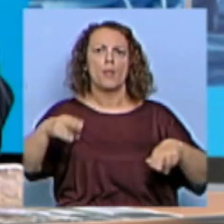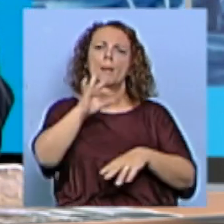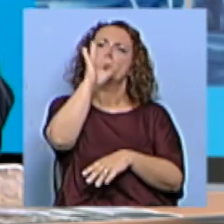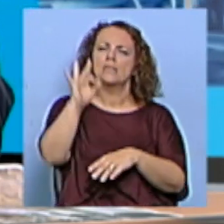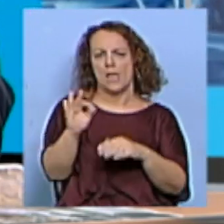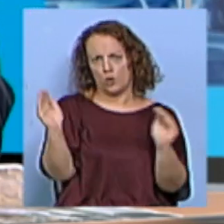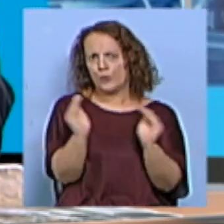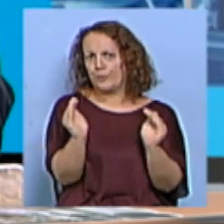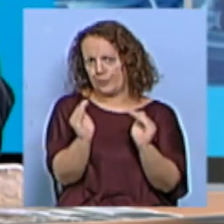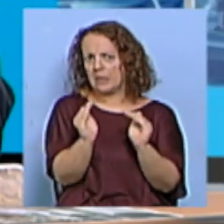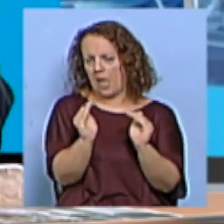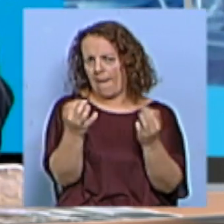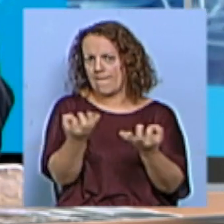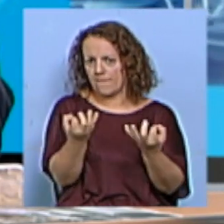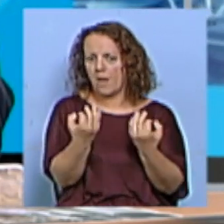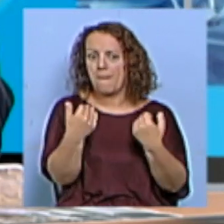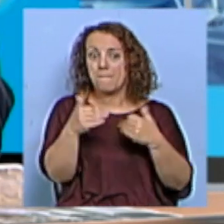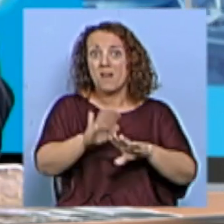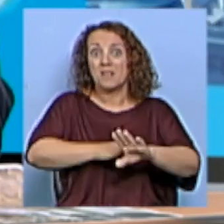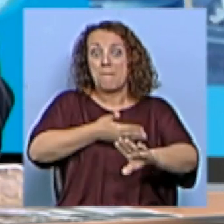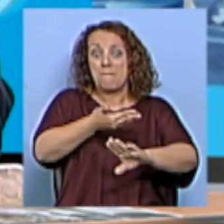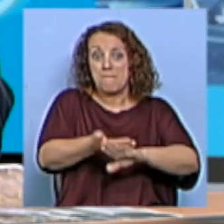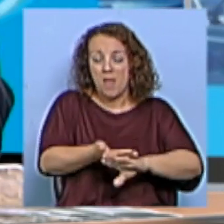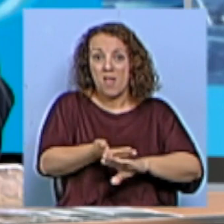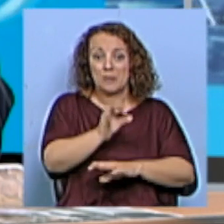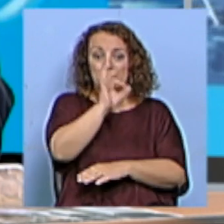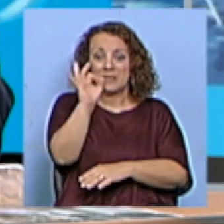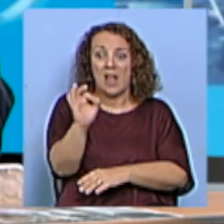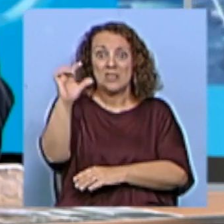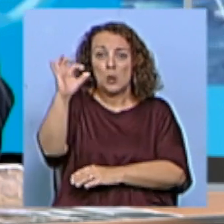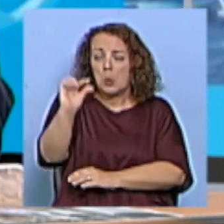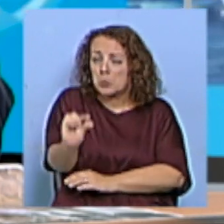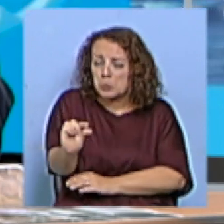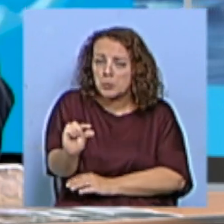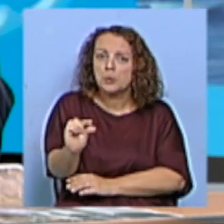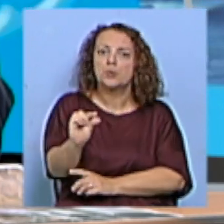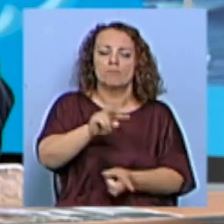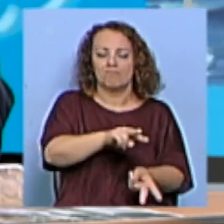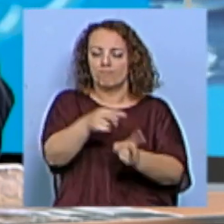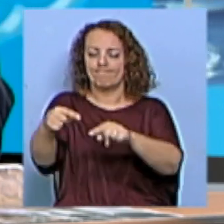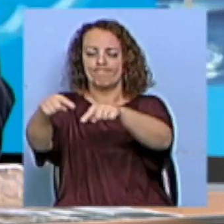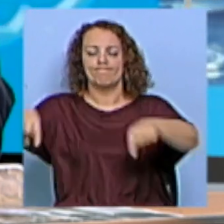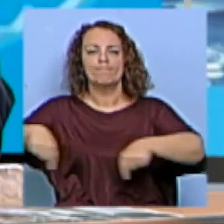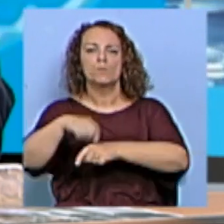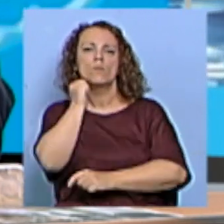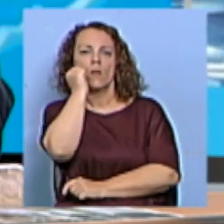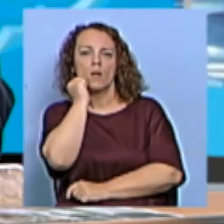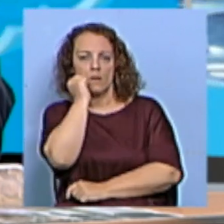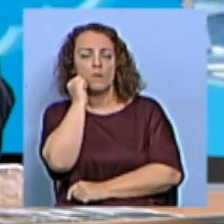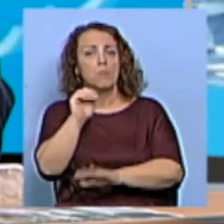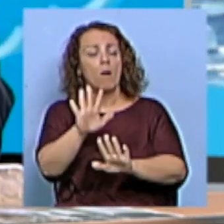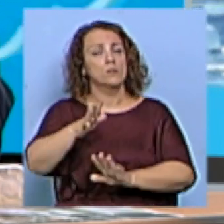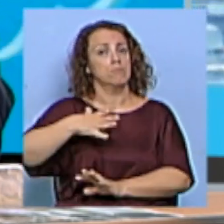pequena e muito mais pequena que aqueles que têm que ir aos cuidados intensivos. E,